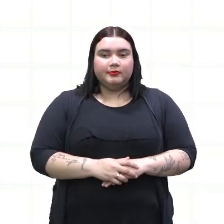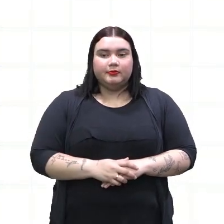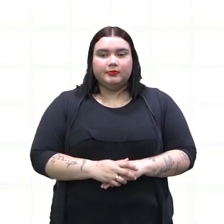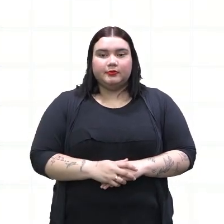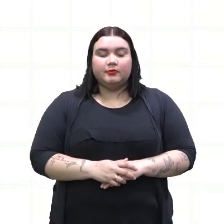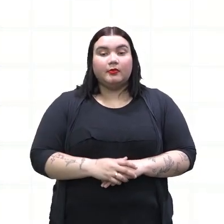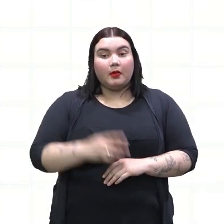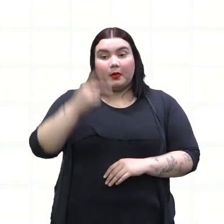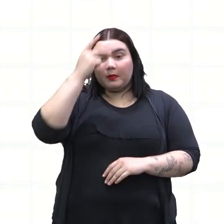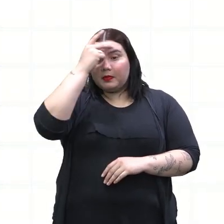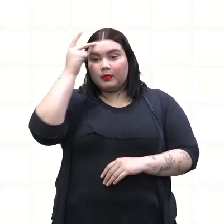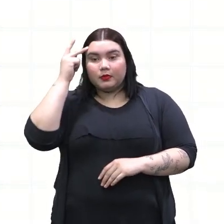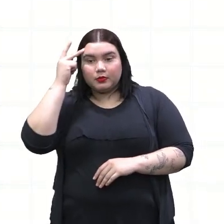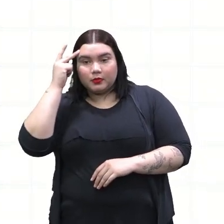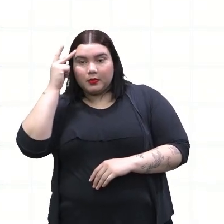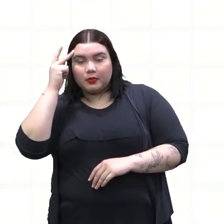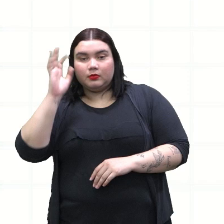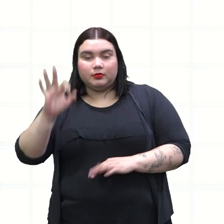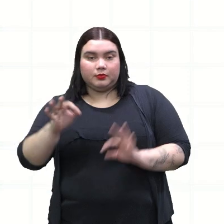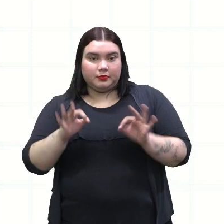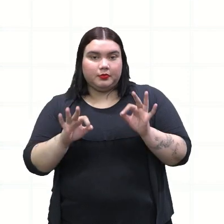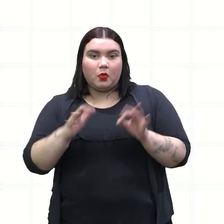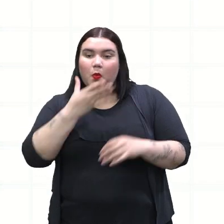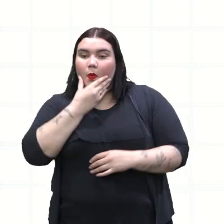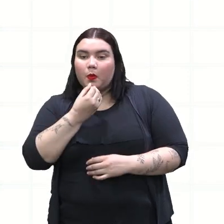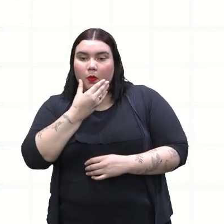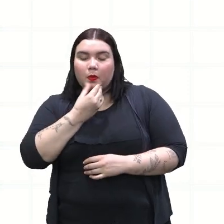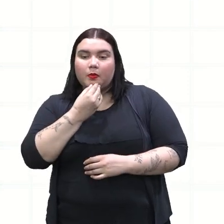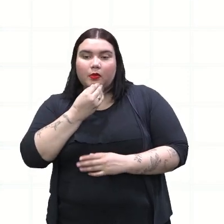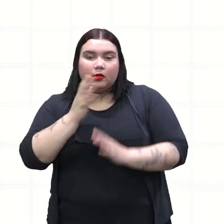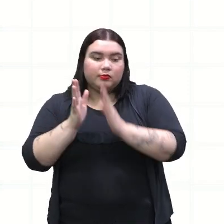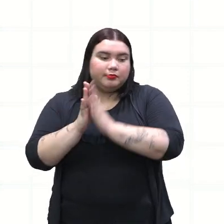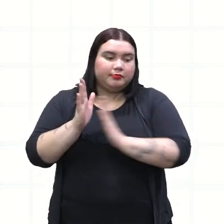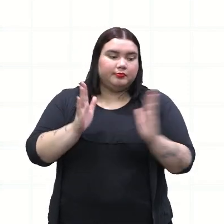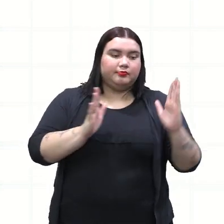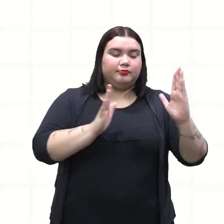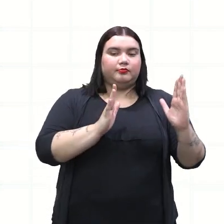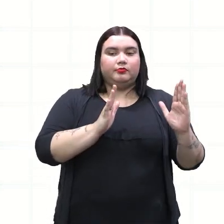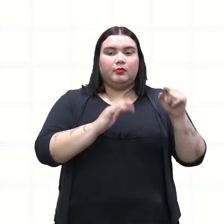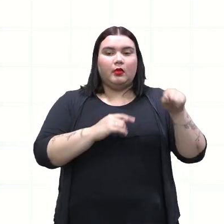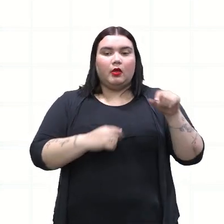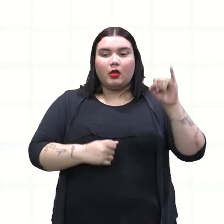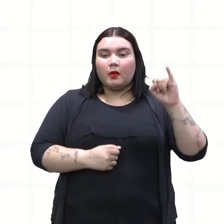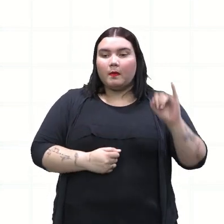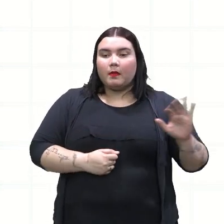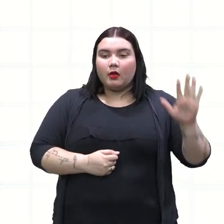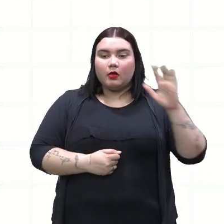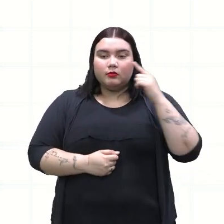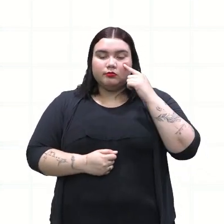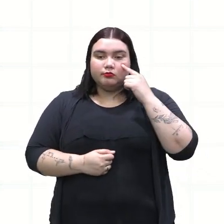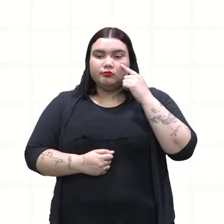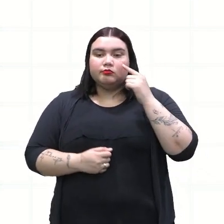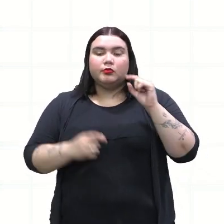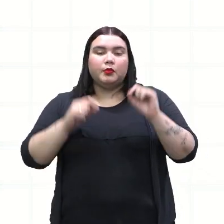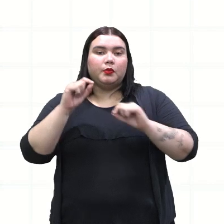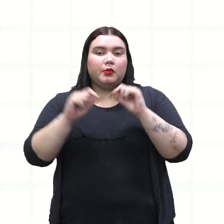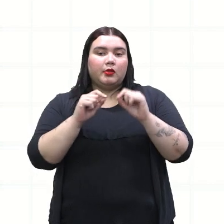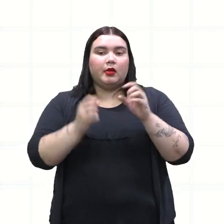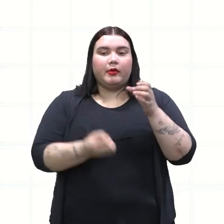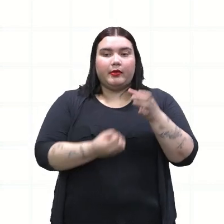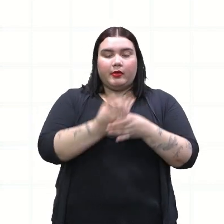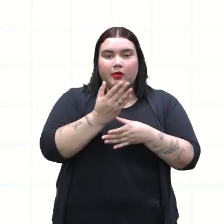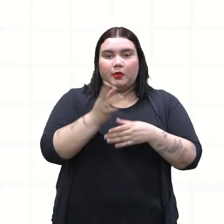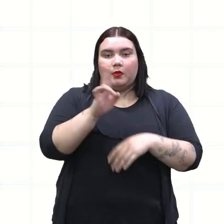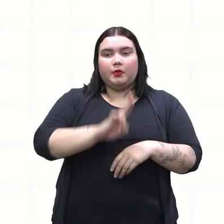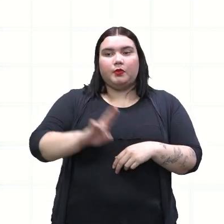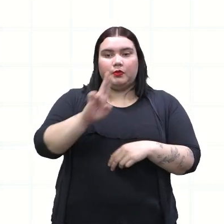uma pessoa aqui, certo? Um homem. E aqui eu tenho a imagem, né, criada também